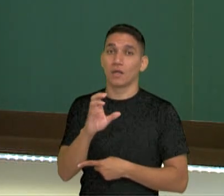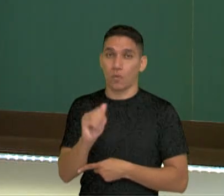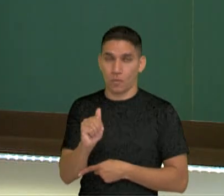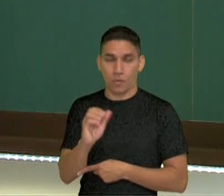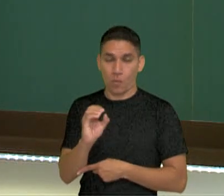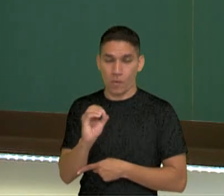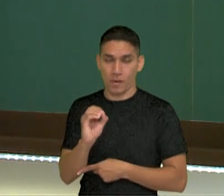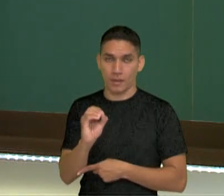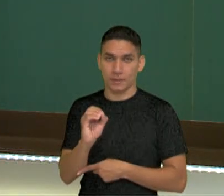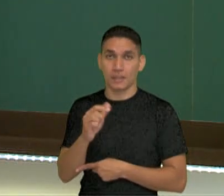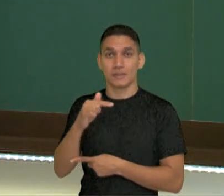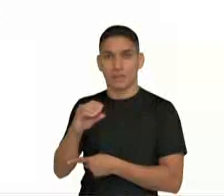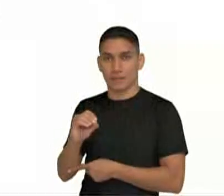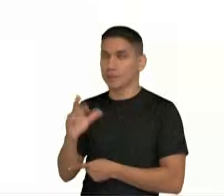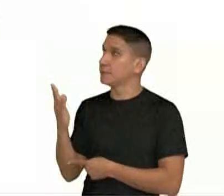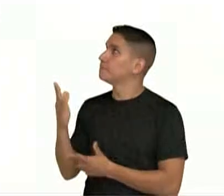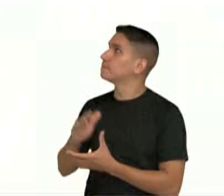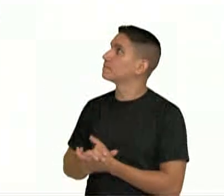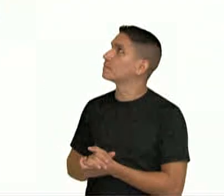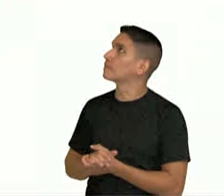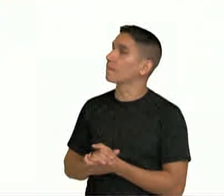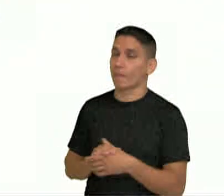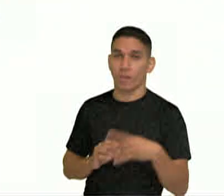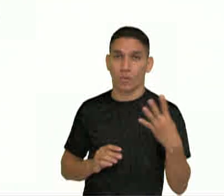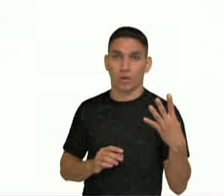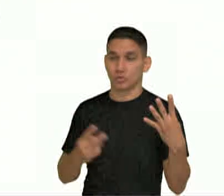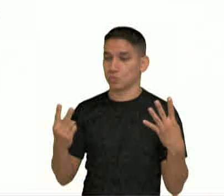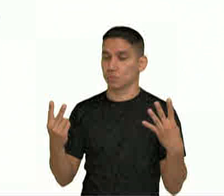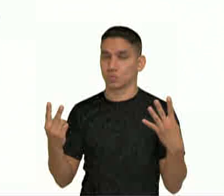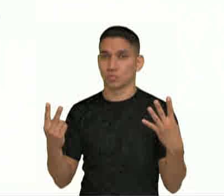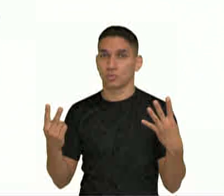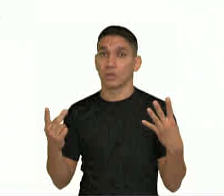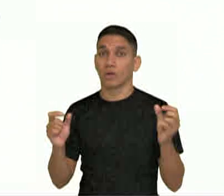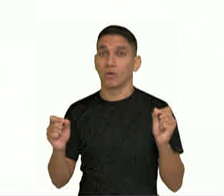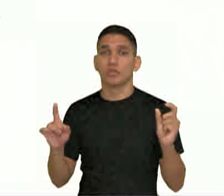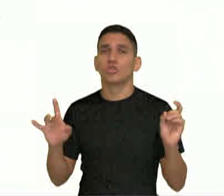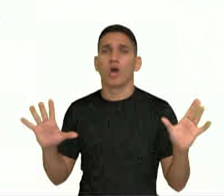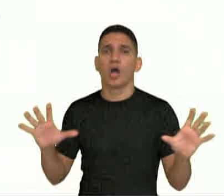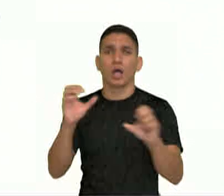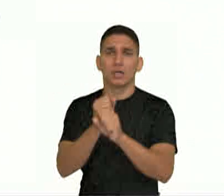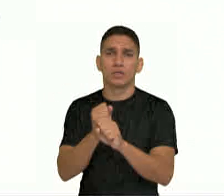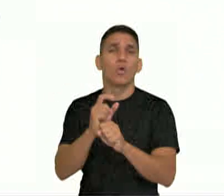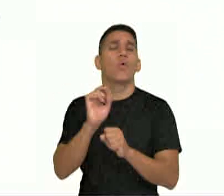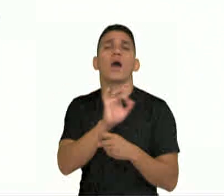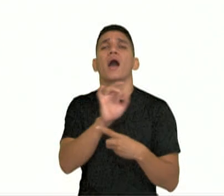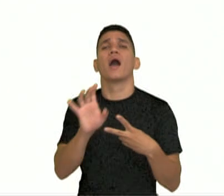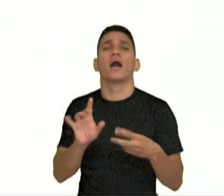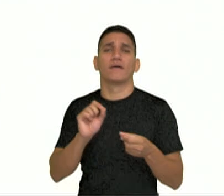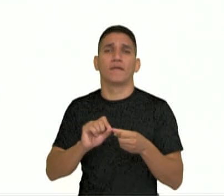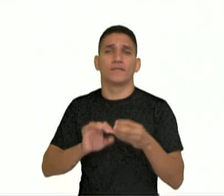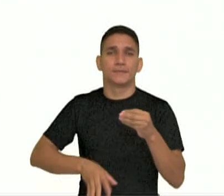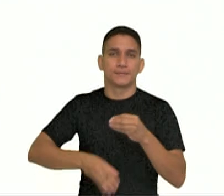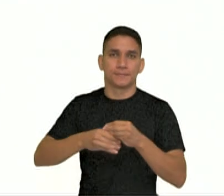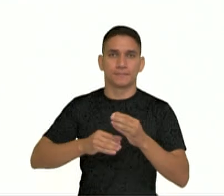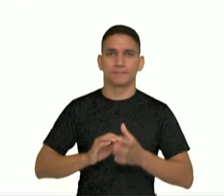70. Tá aqui a minha resposta, o 4 e o 2. Tá só somar ali o que cada um deles contribui.